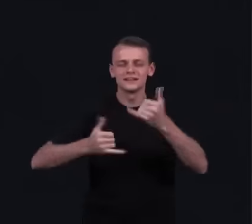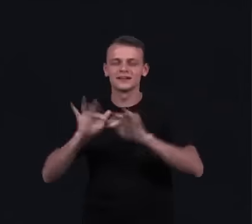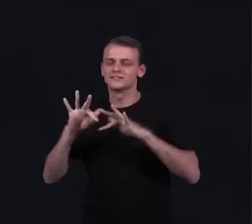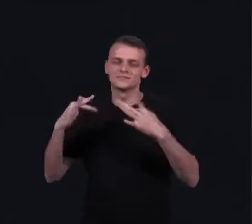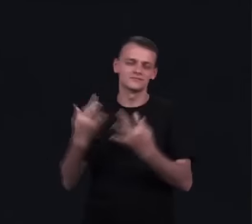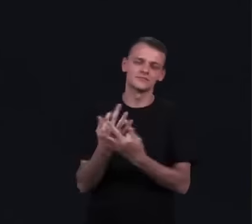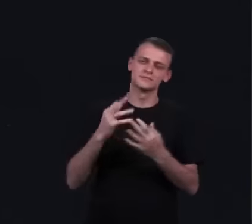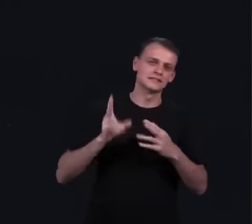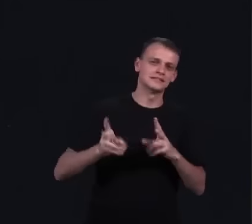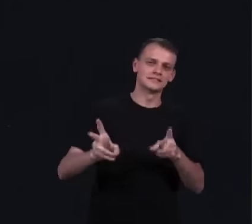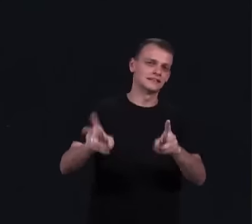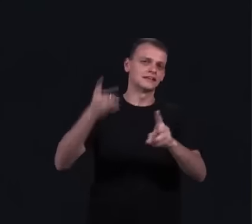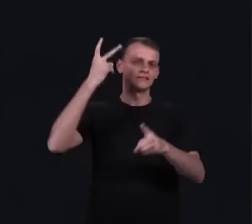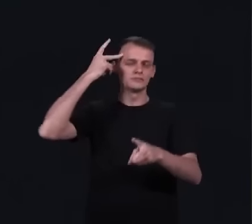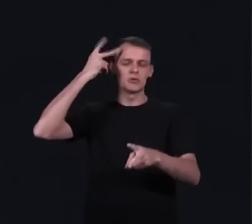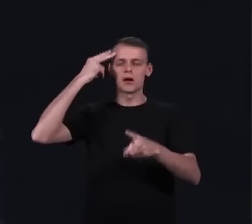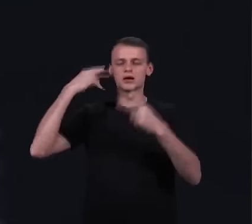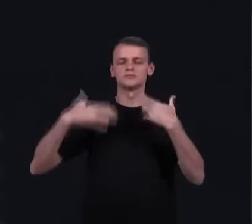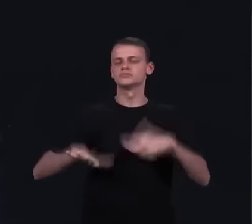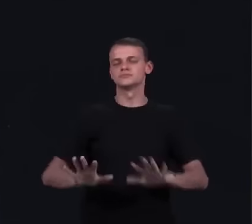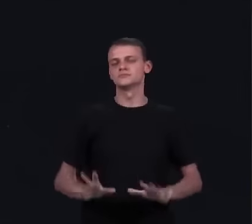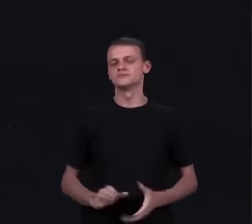interessava.